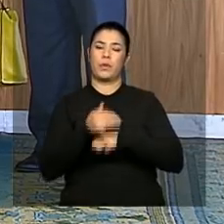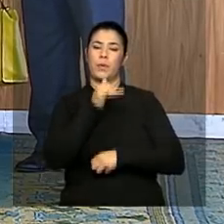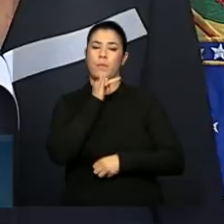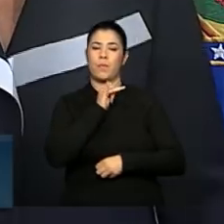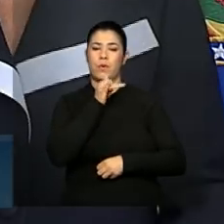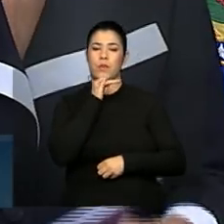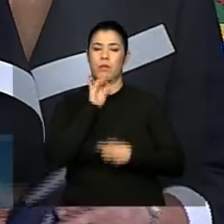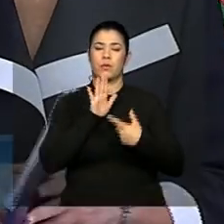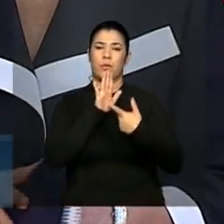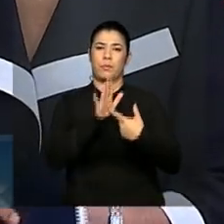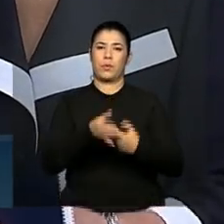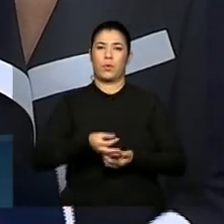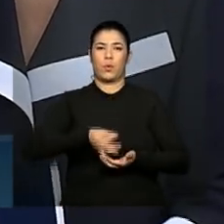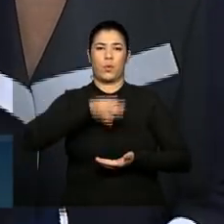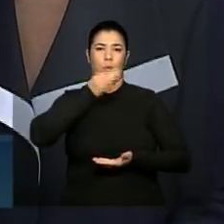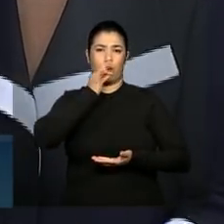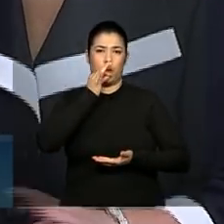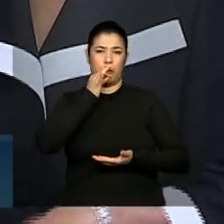café.